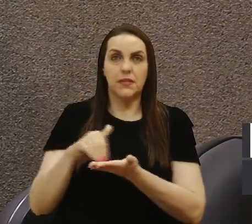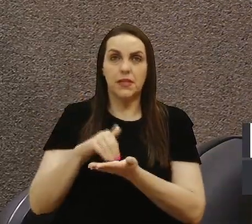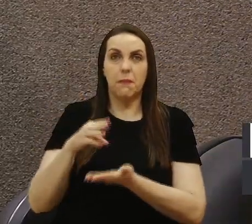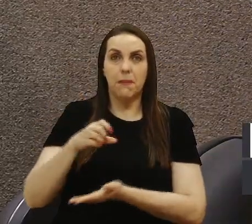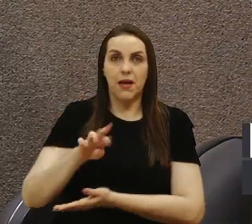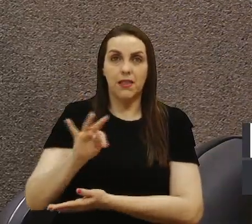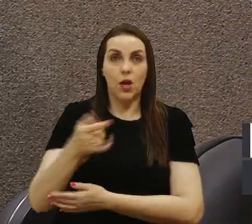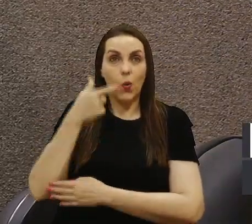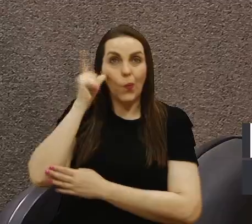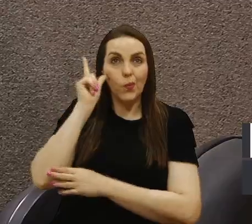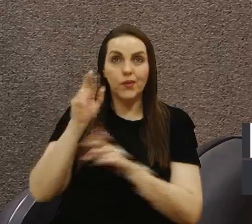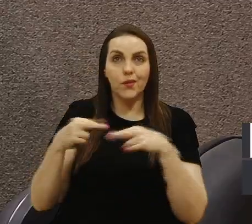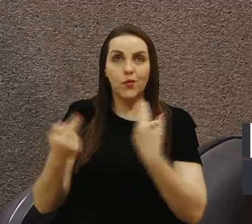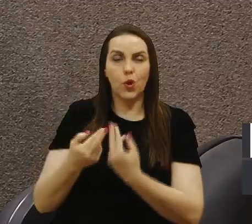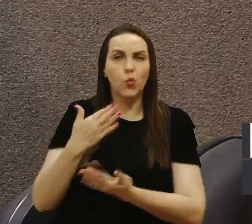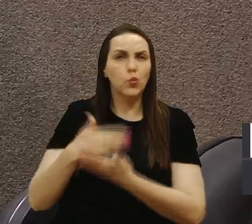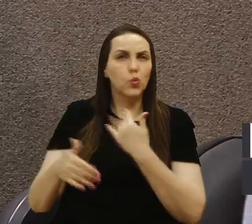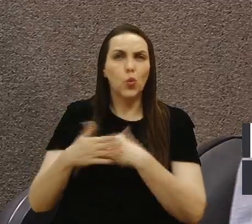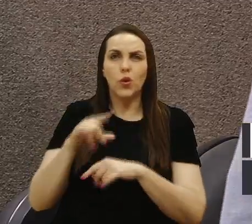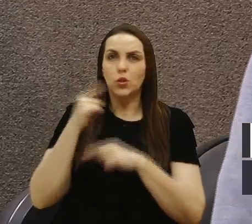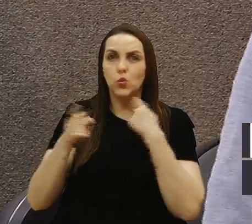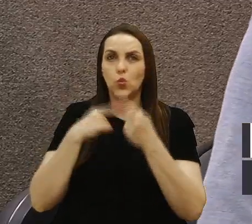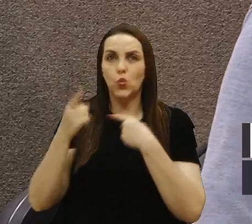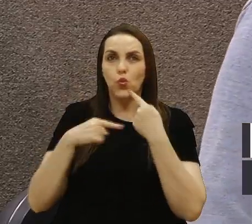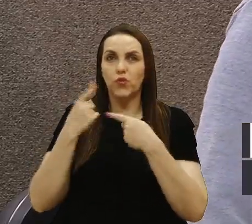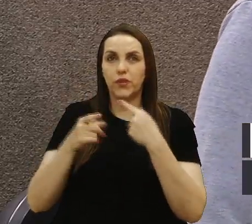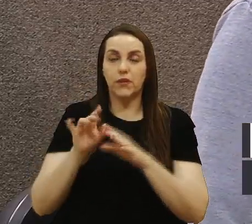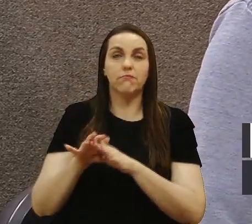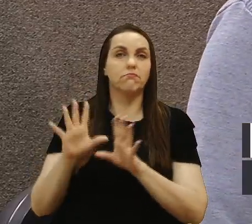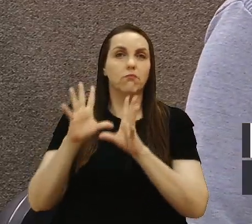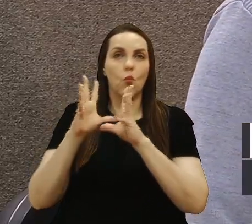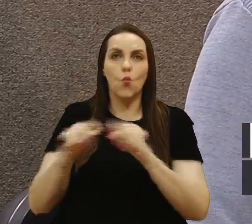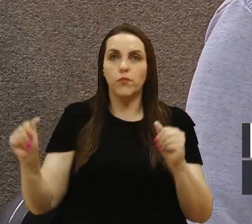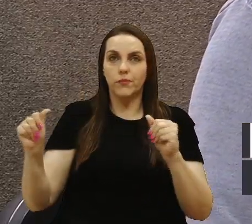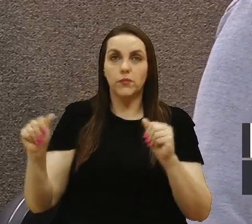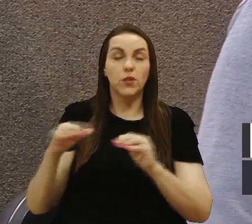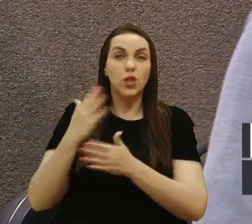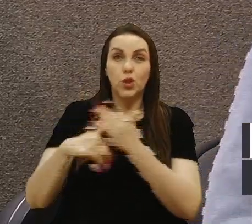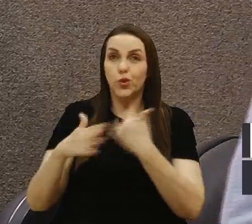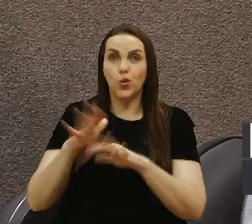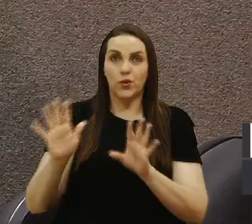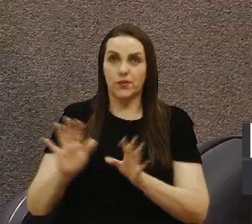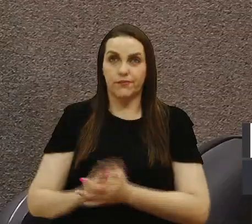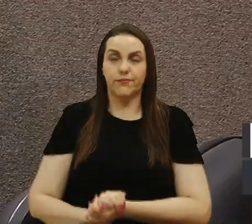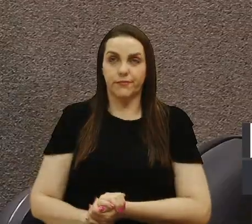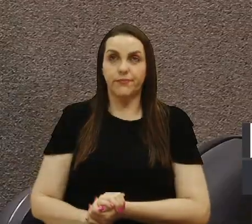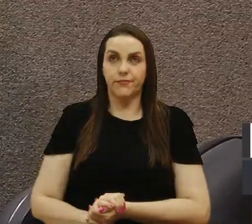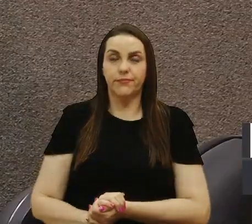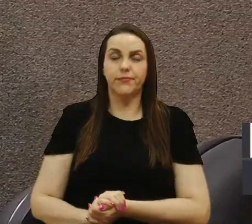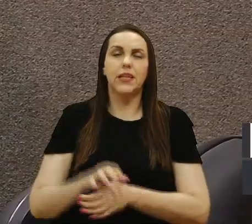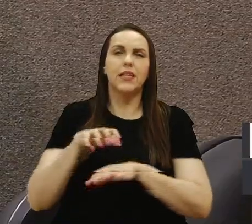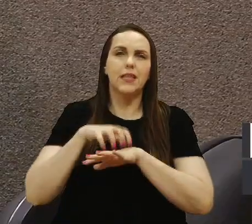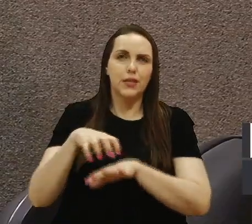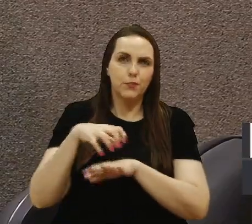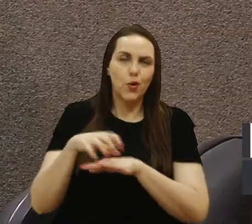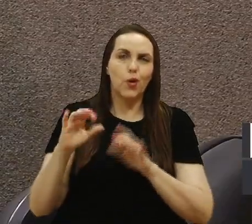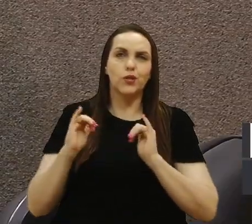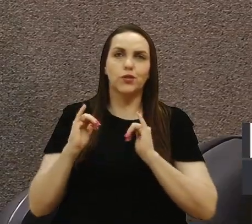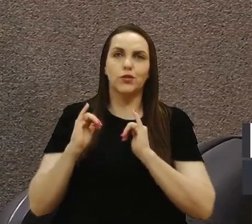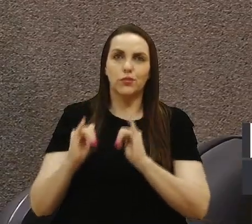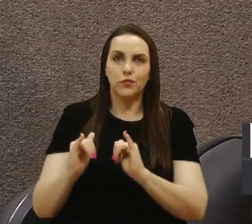e todas as dúvidas deles foram sanadas. Todas. Em relação a transporte,